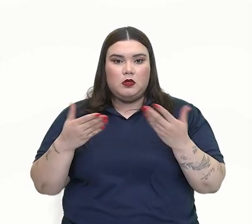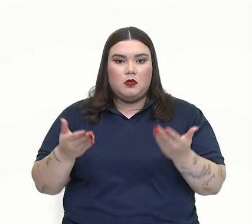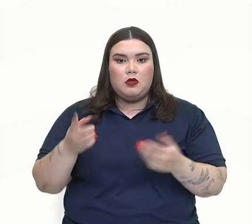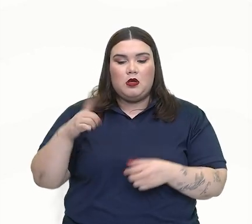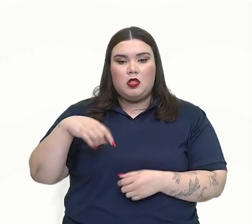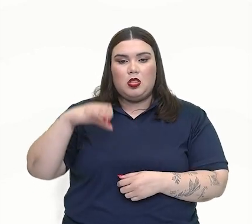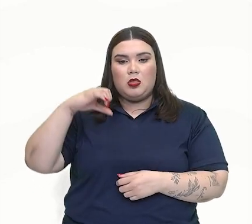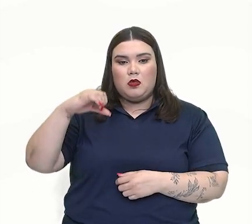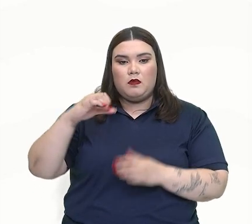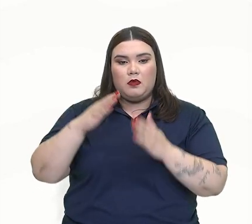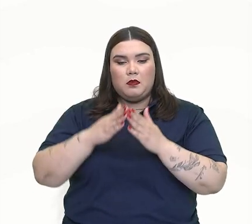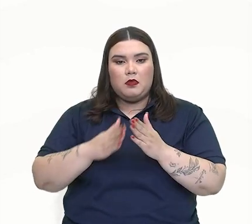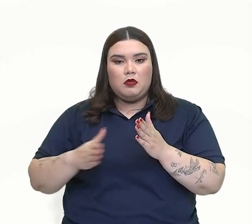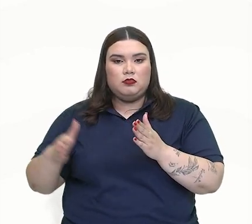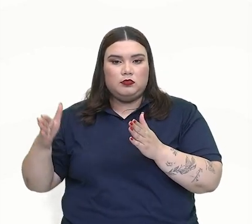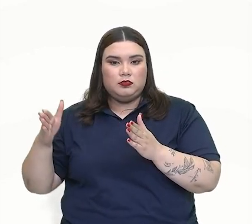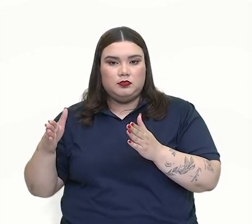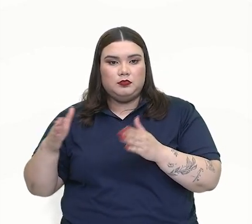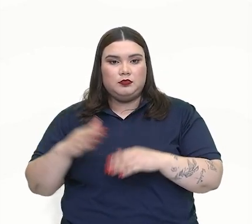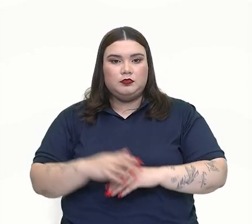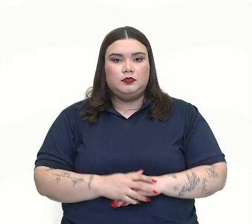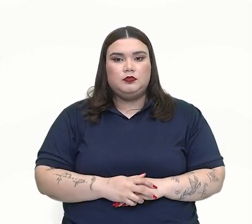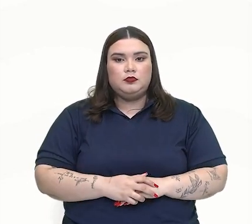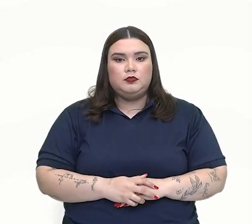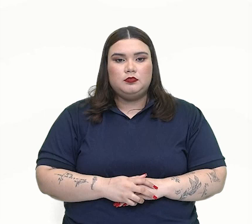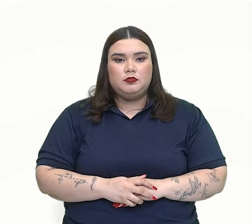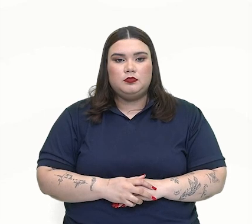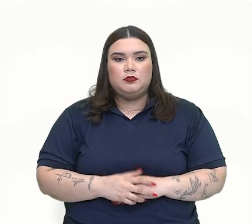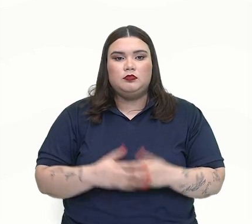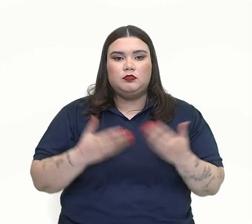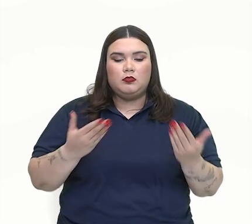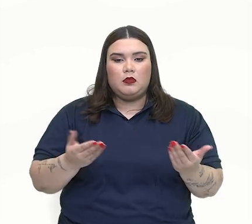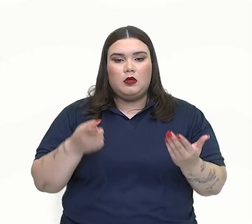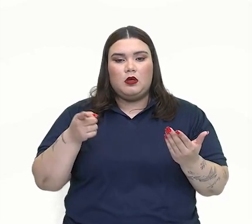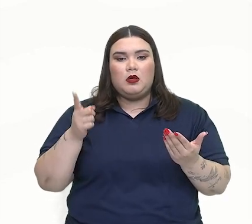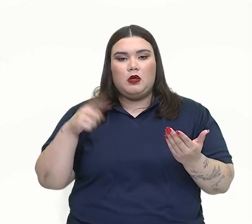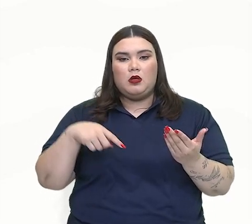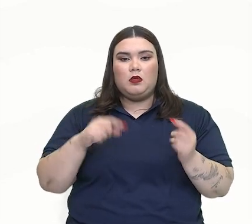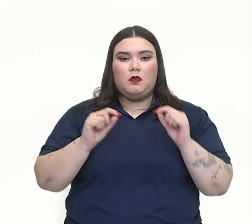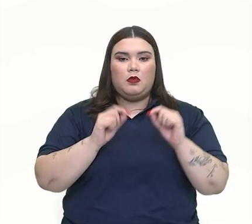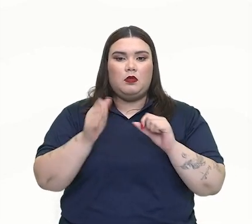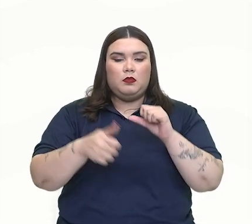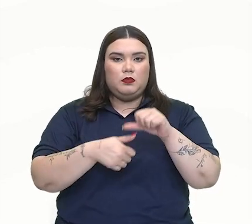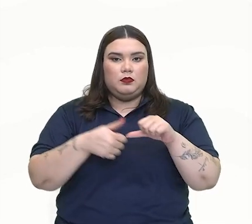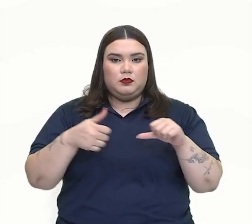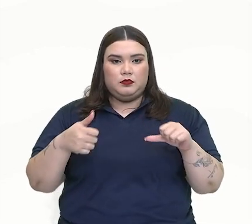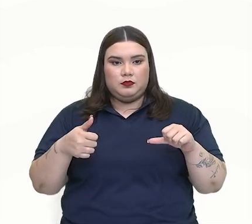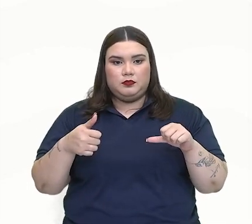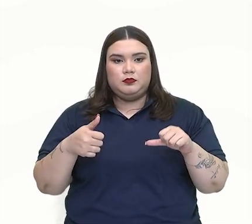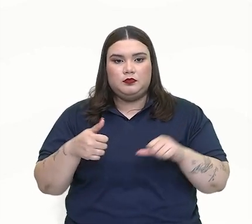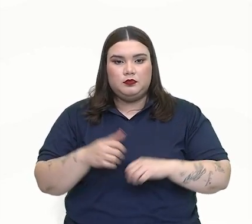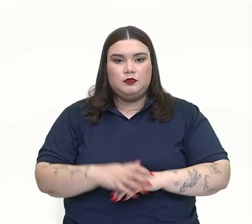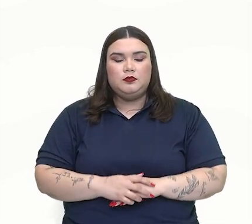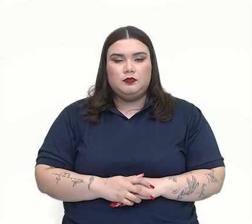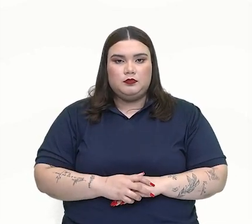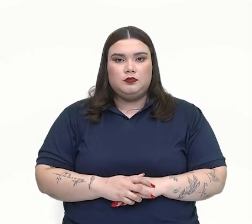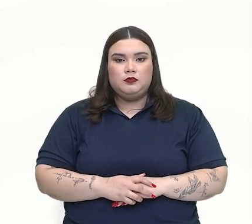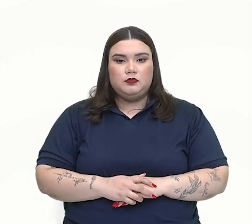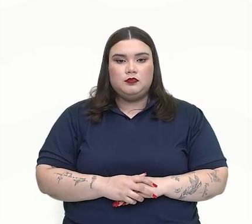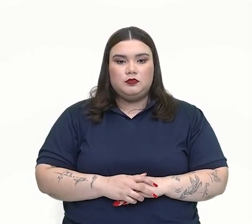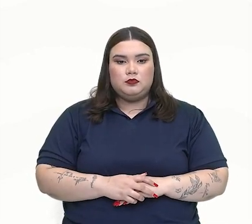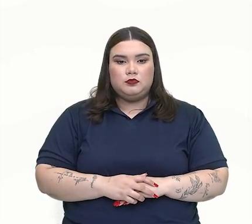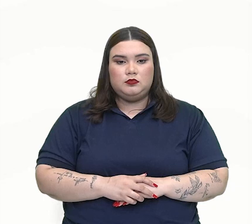9 casas decimais que eu vou ter que andar, tá? Para poder fazer a conversão. 9 casinhas